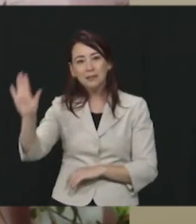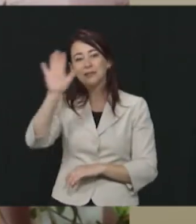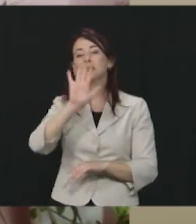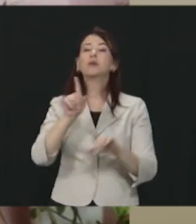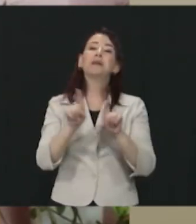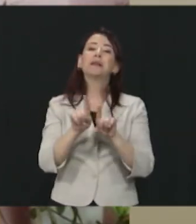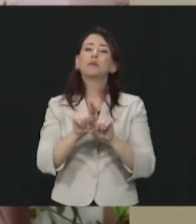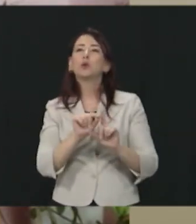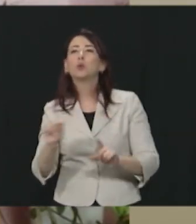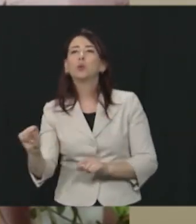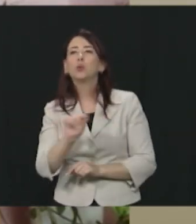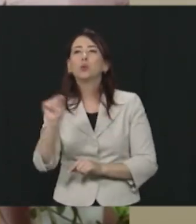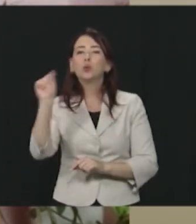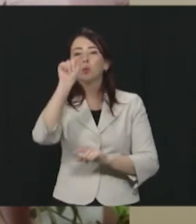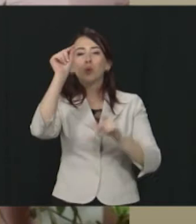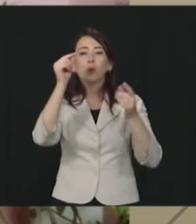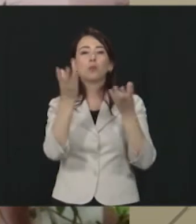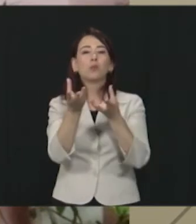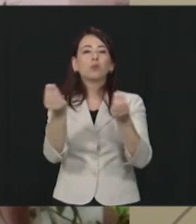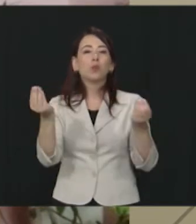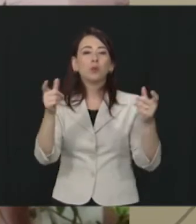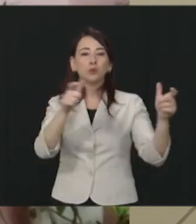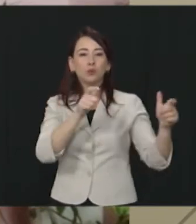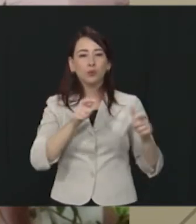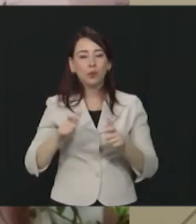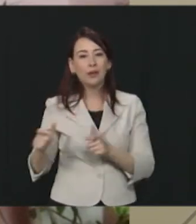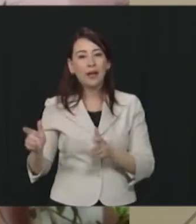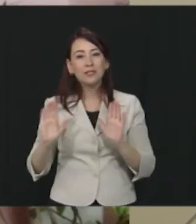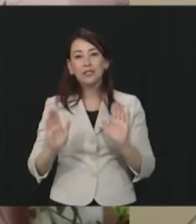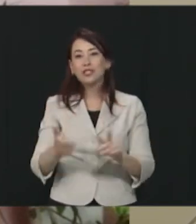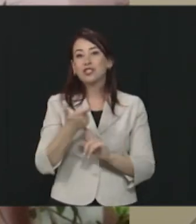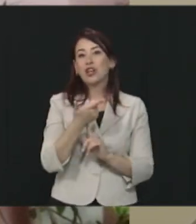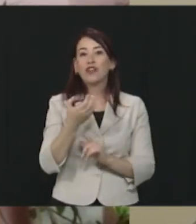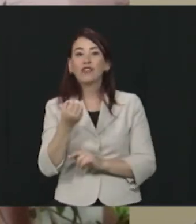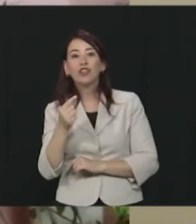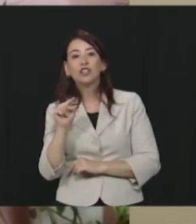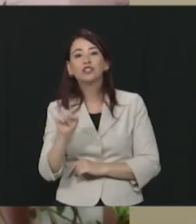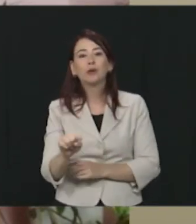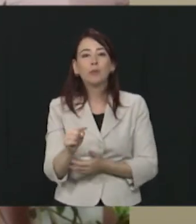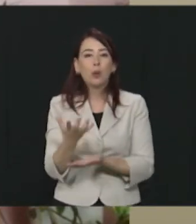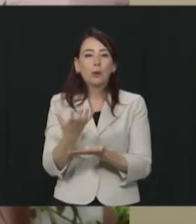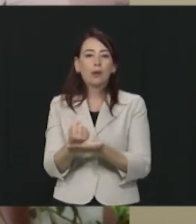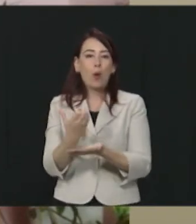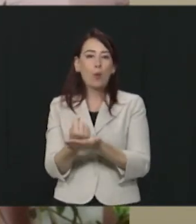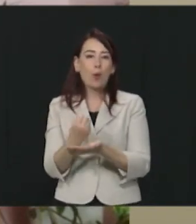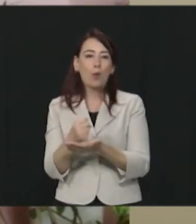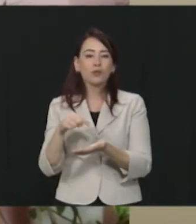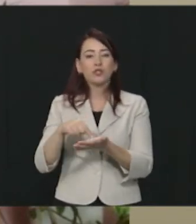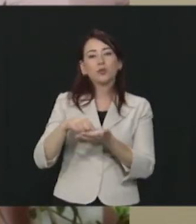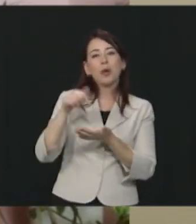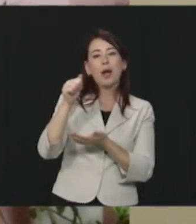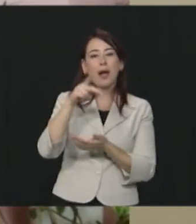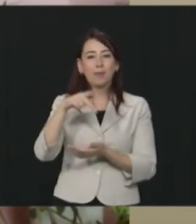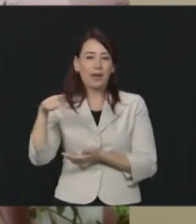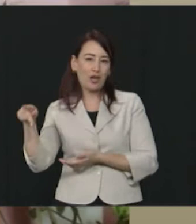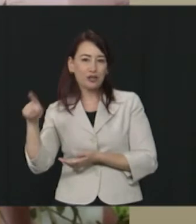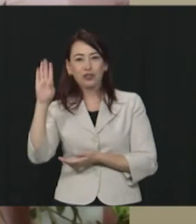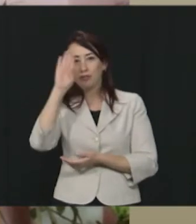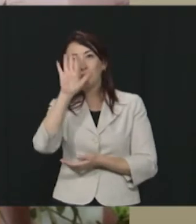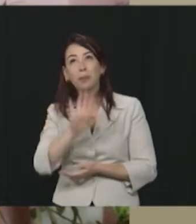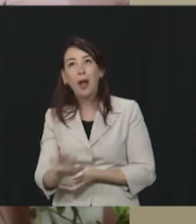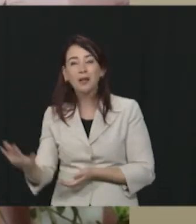locais do Brasil já foram aplicados. A gente tem mais de 20 mil downloads do aplicativo também em todo o território